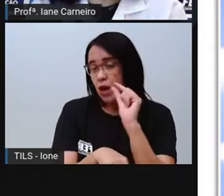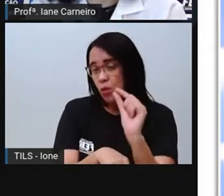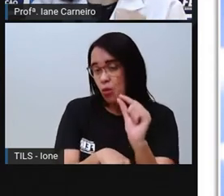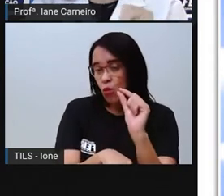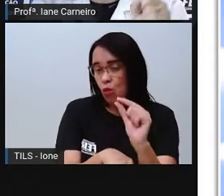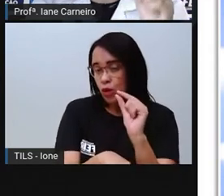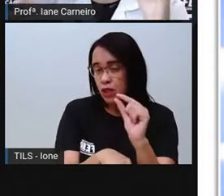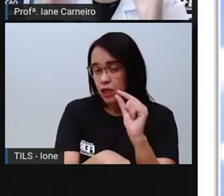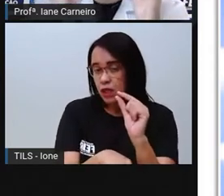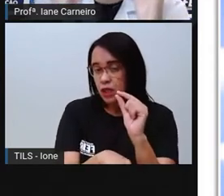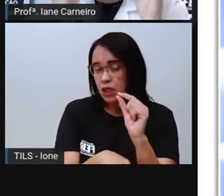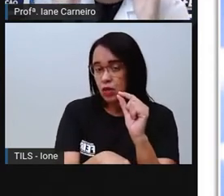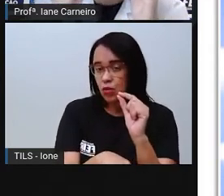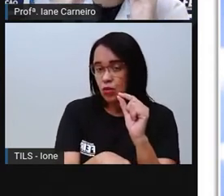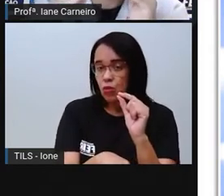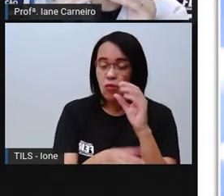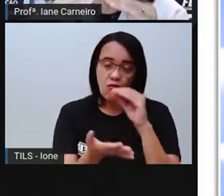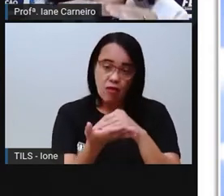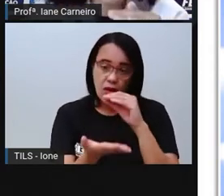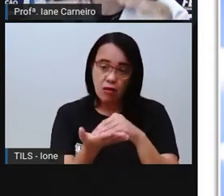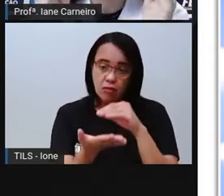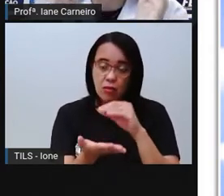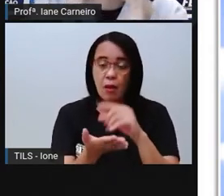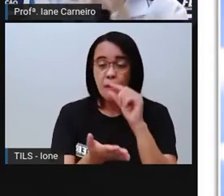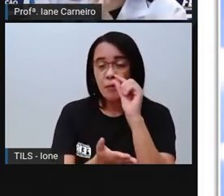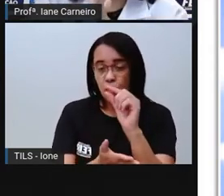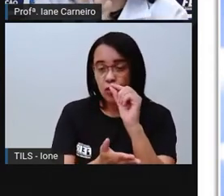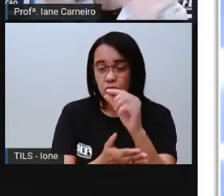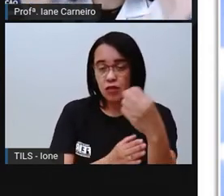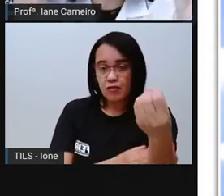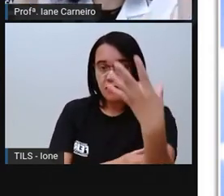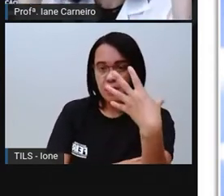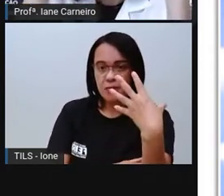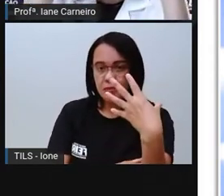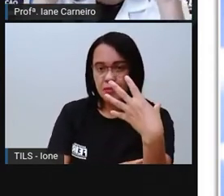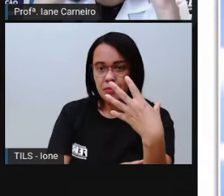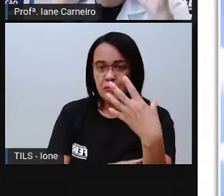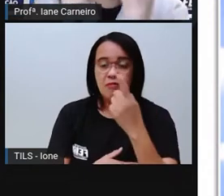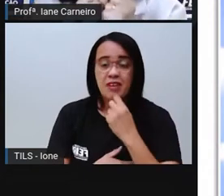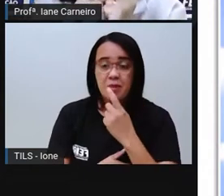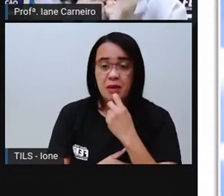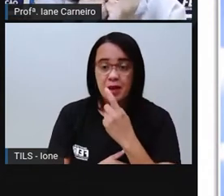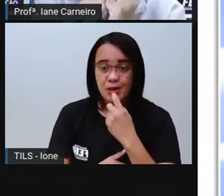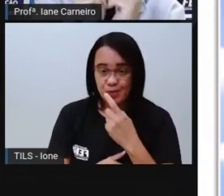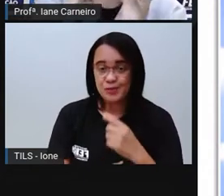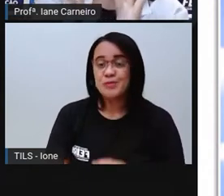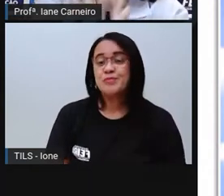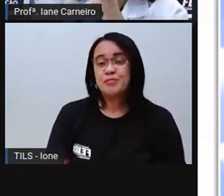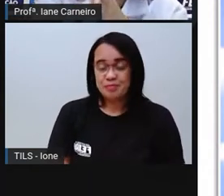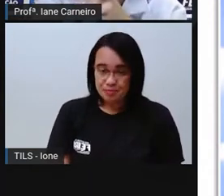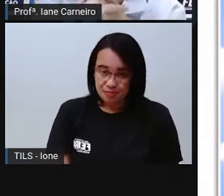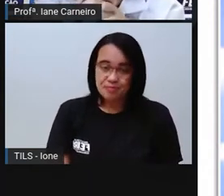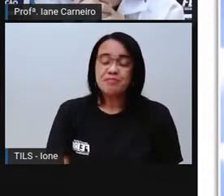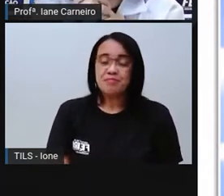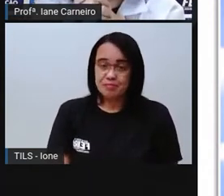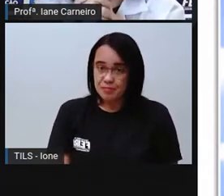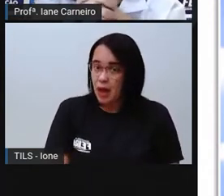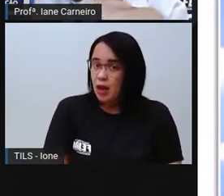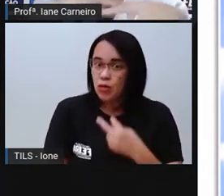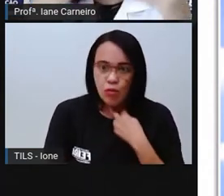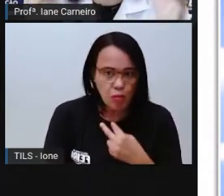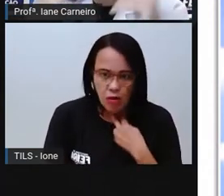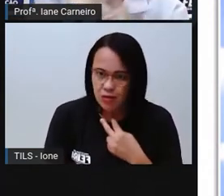ficar vermelha. Então o motorista tem que ir, ó, reduzindo a velocidade porque o sinal vai fechar e ele não pode mais